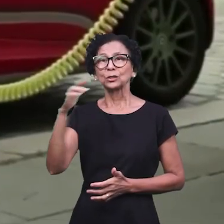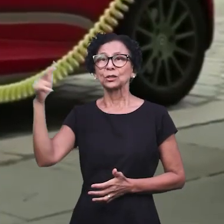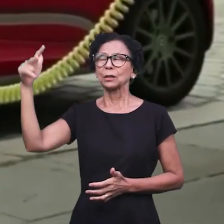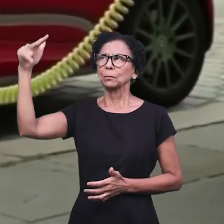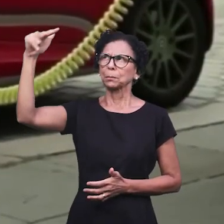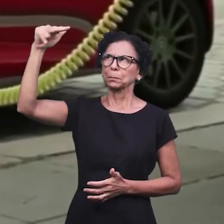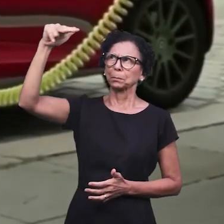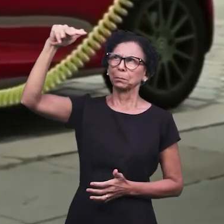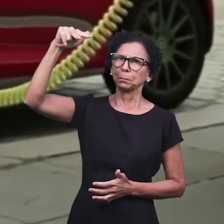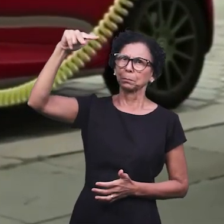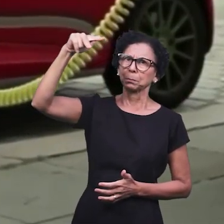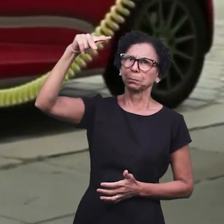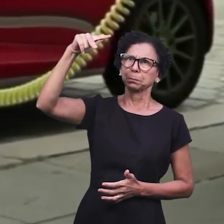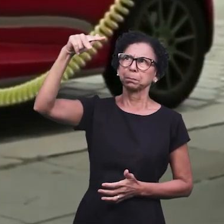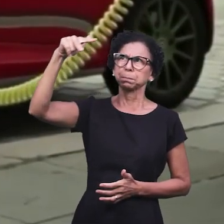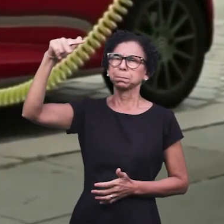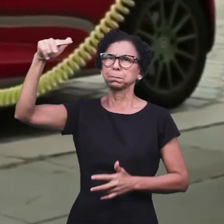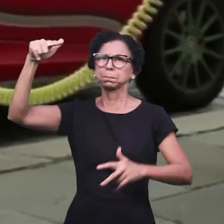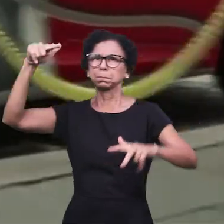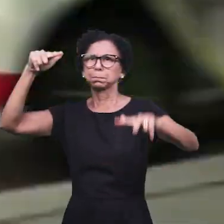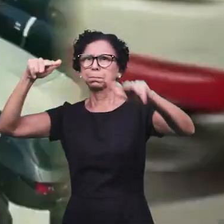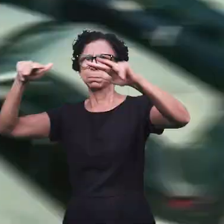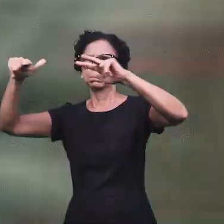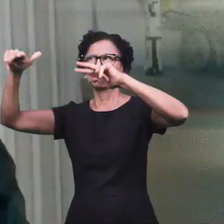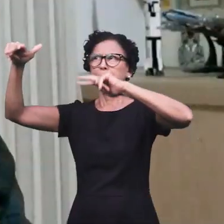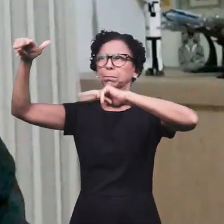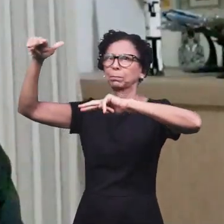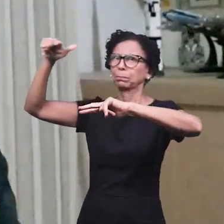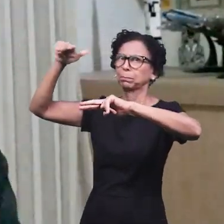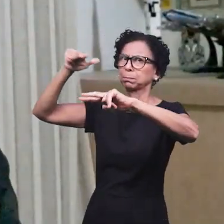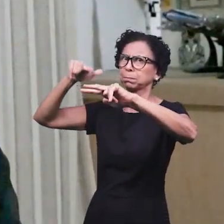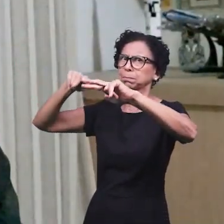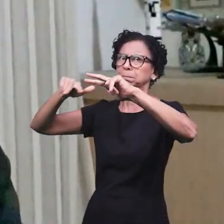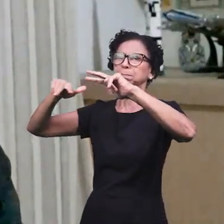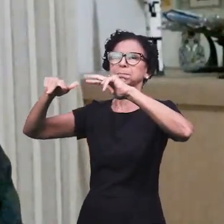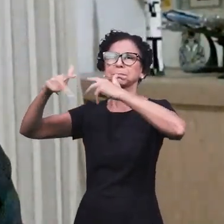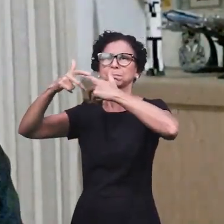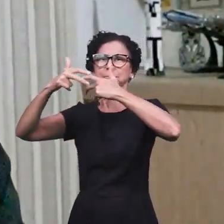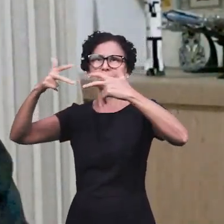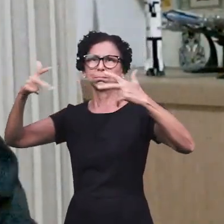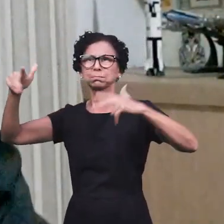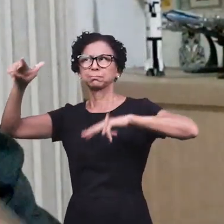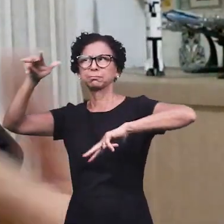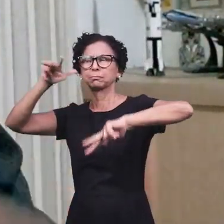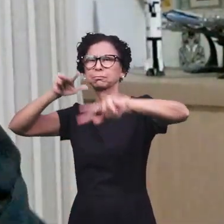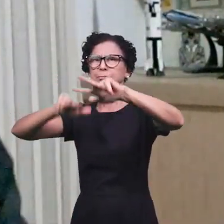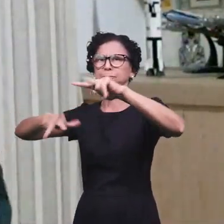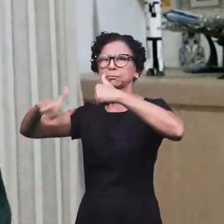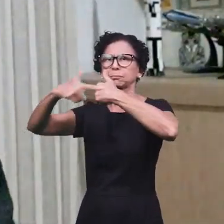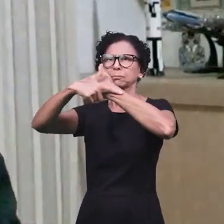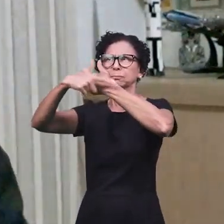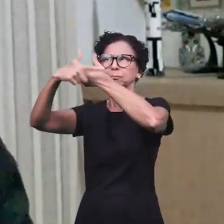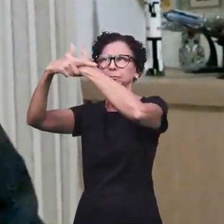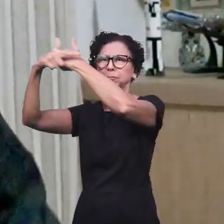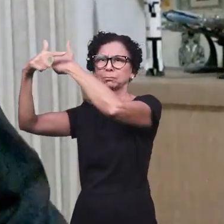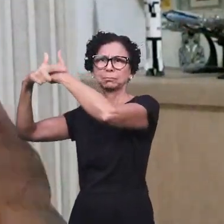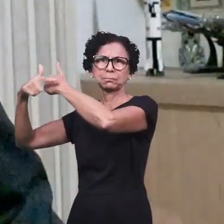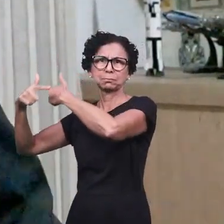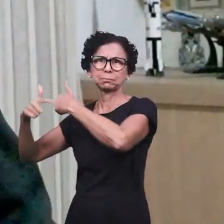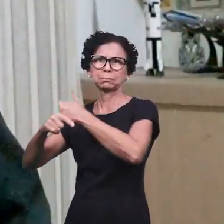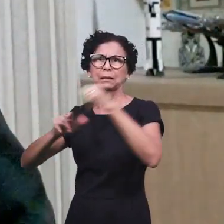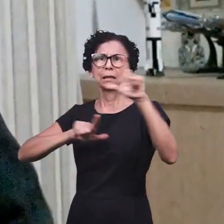exemplo, satélites. Hoje, nós temos centenas de satélites em órbita, em várias altitudes, fazendo